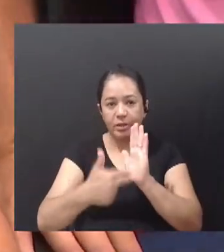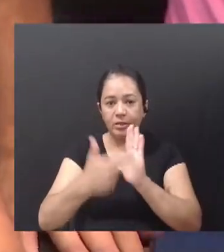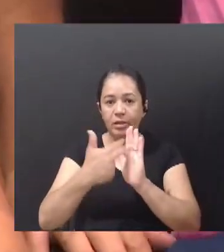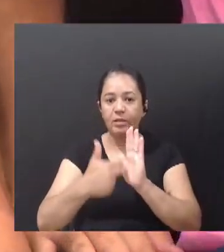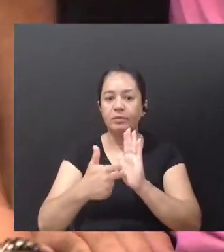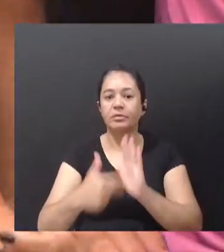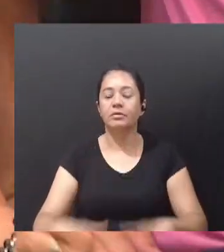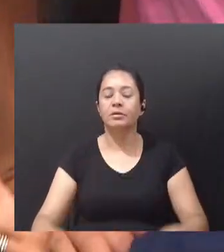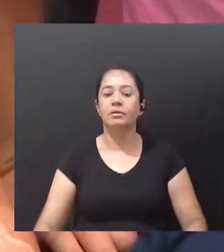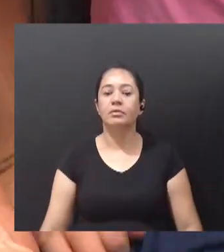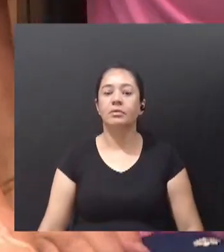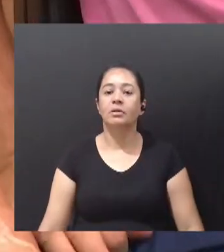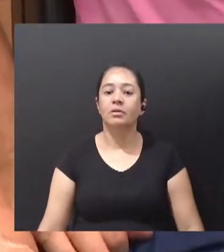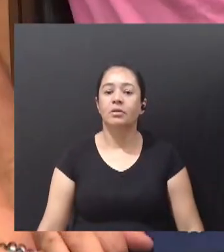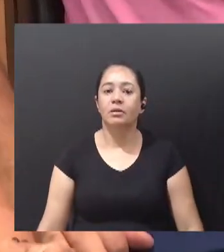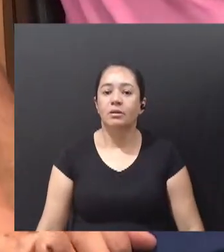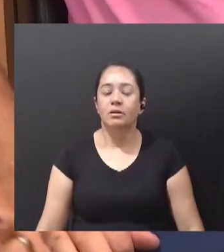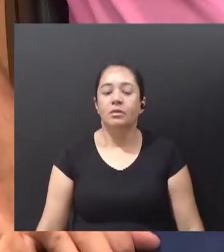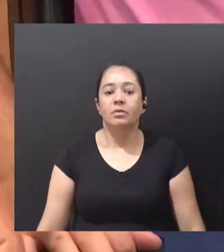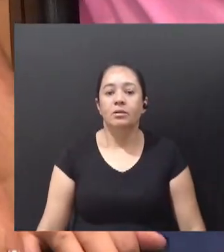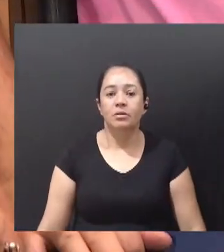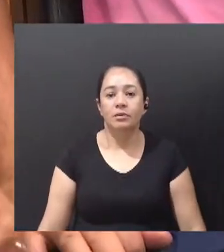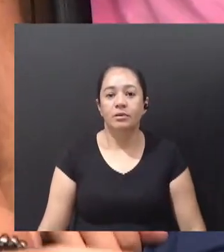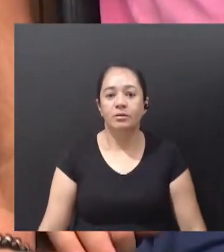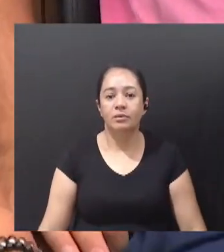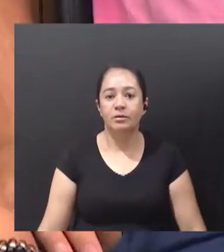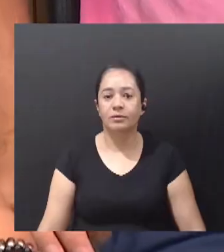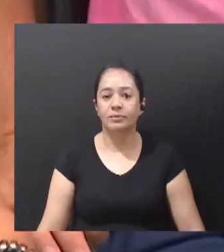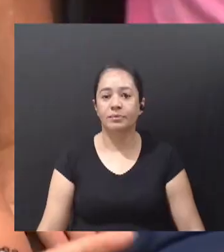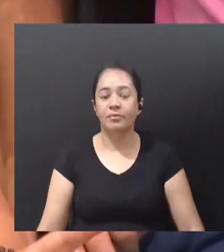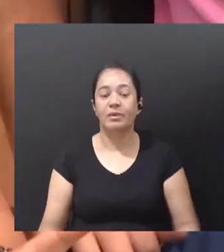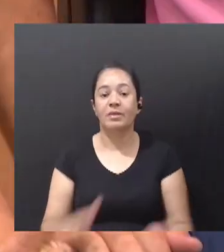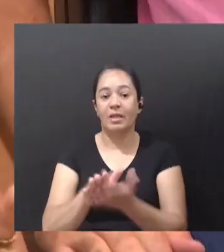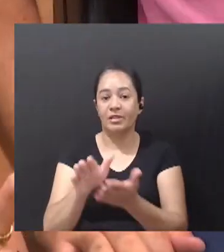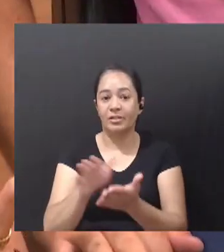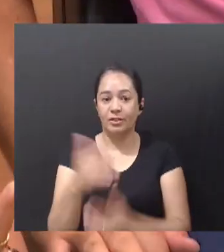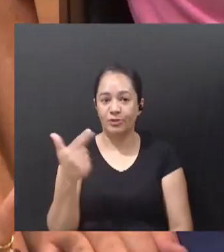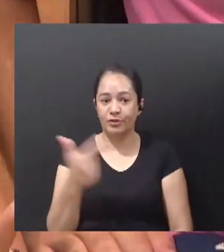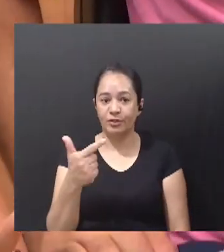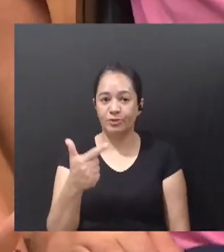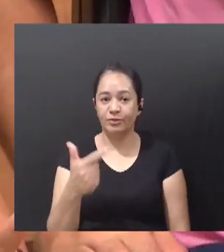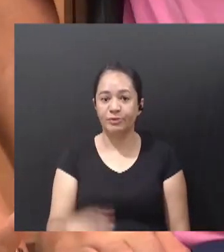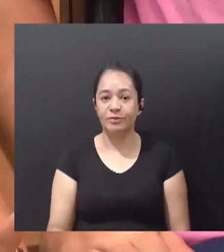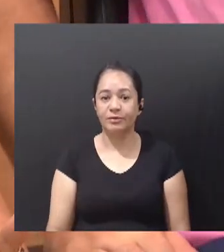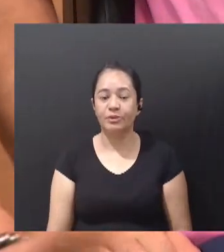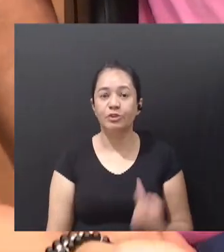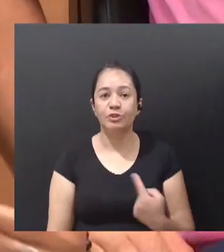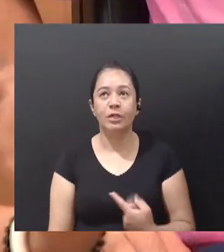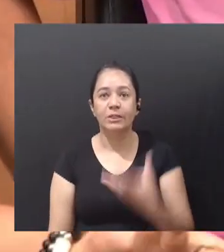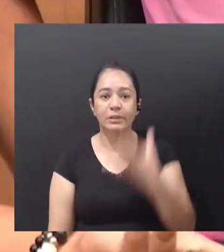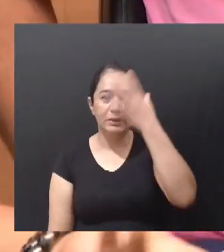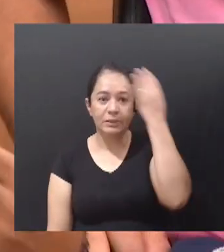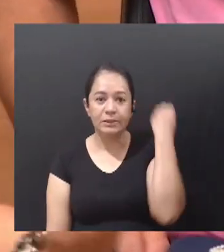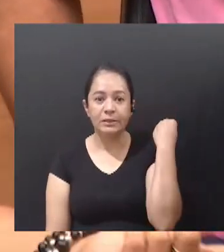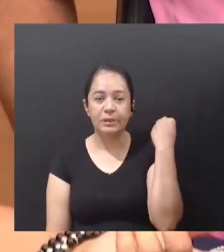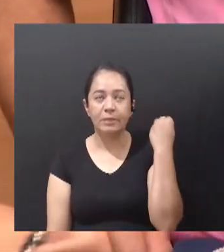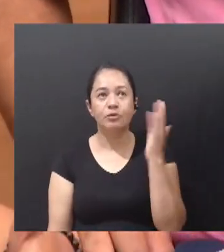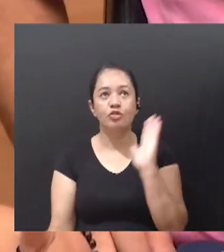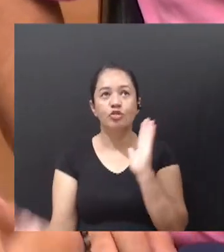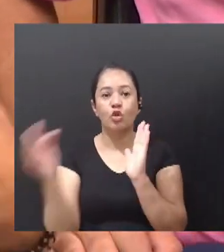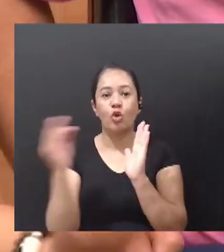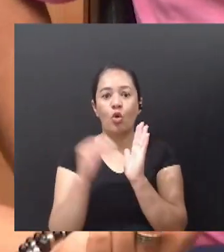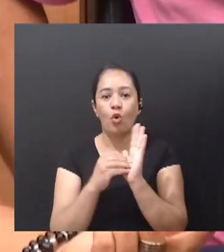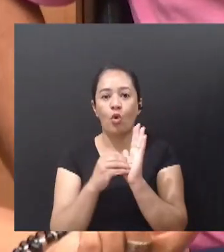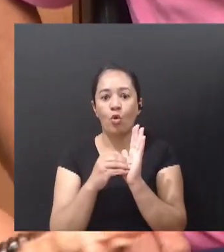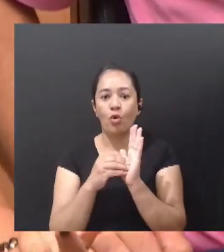tal. Na segunda edição, nós não colocamos... nós fizemos um acerto de contas,